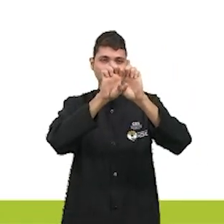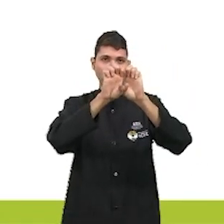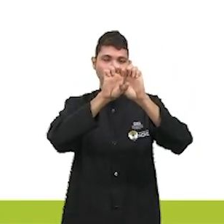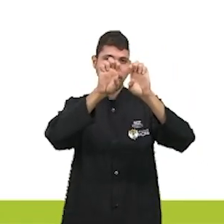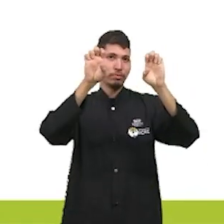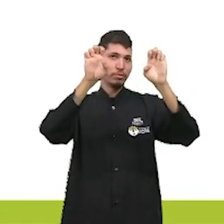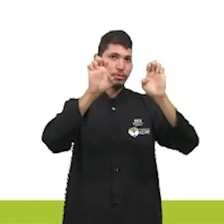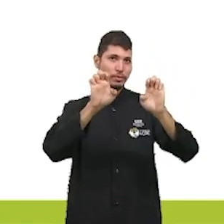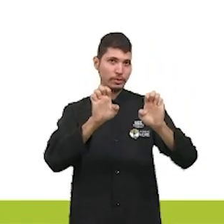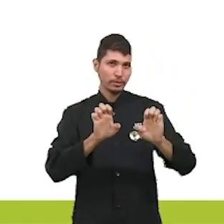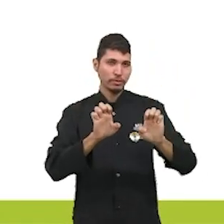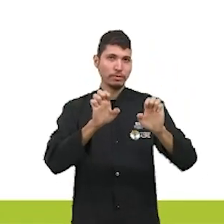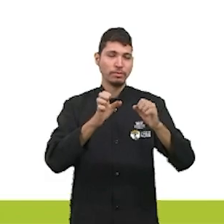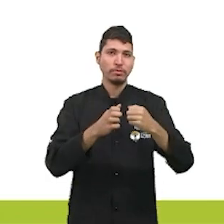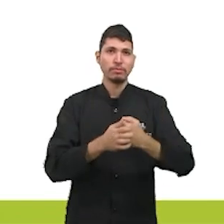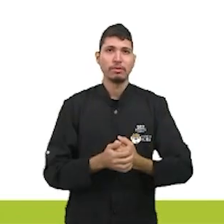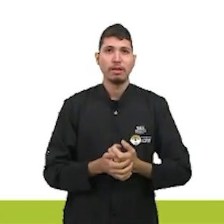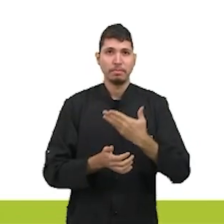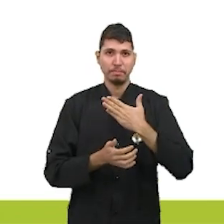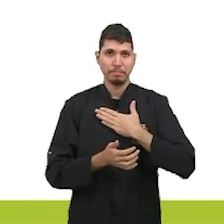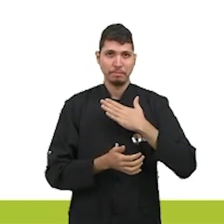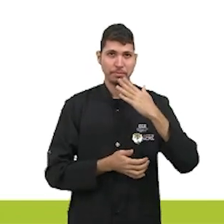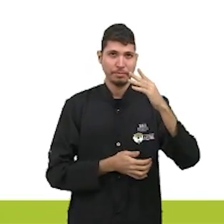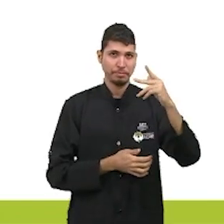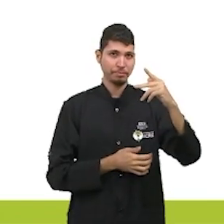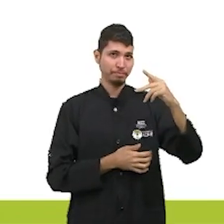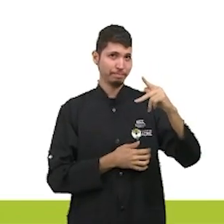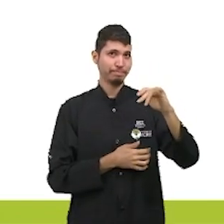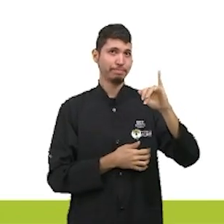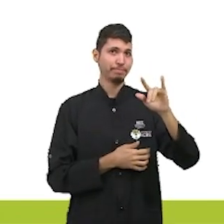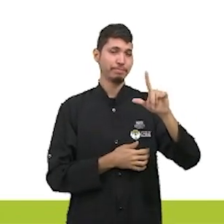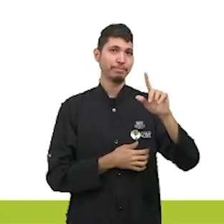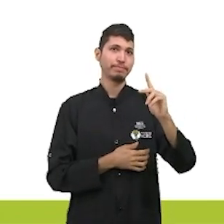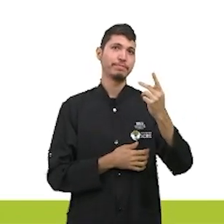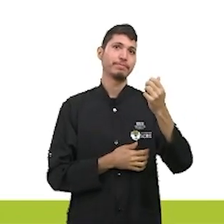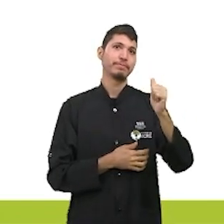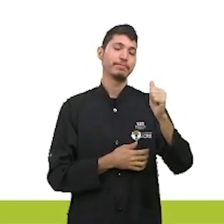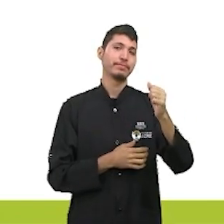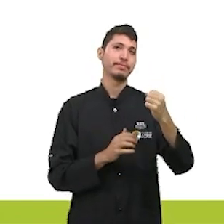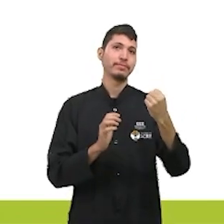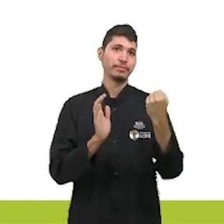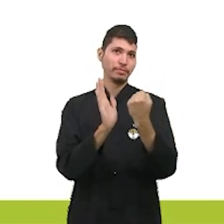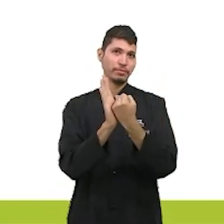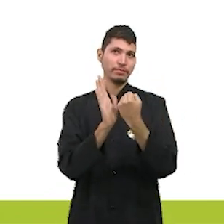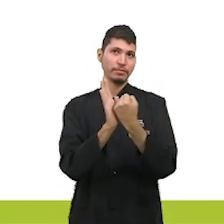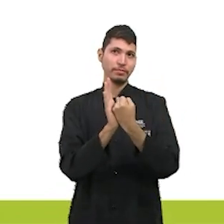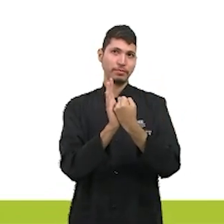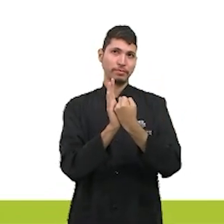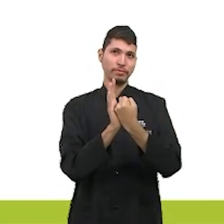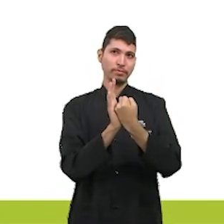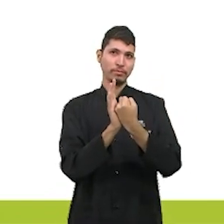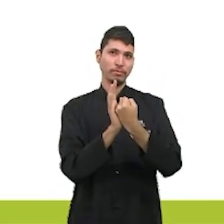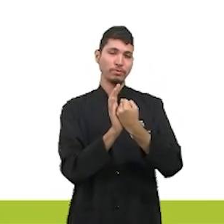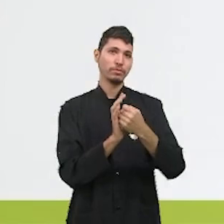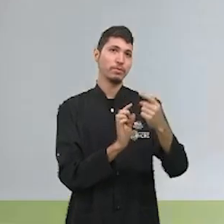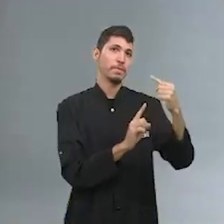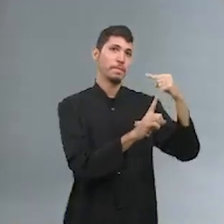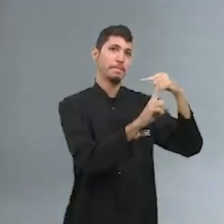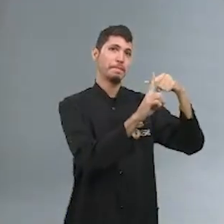lado, a minha pilha, né, ela vai estar representada por esse símbolo, um travessão maior e outro